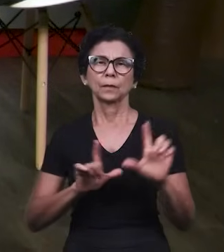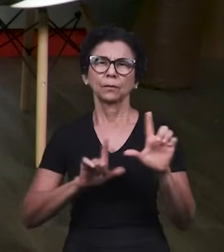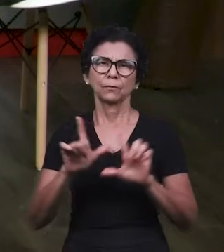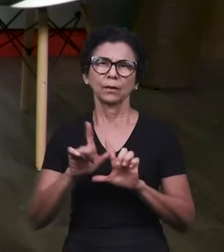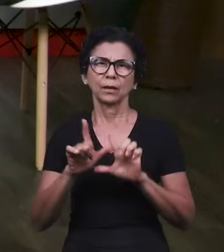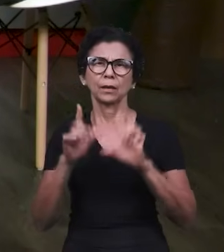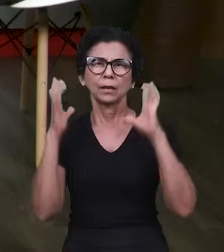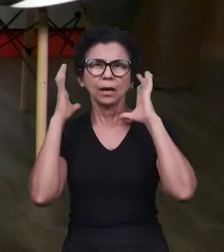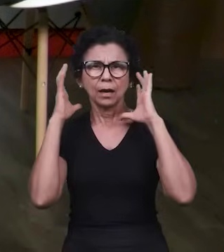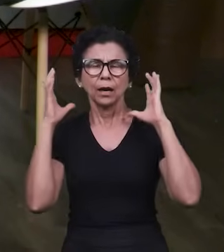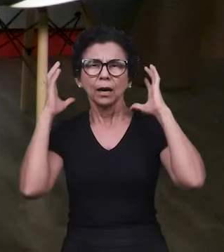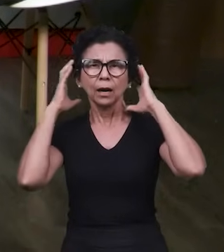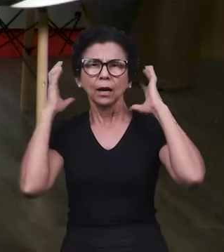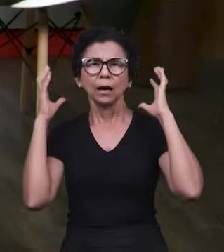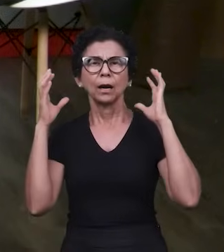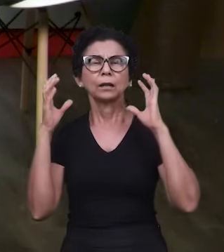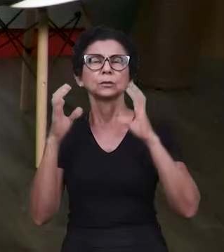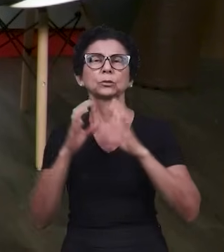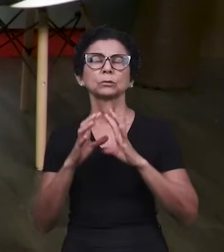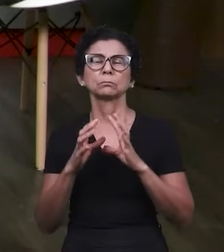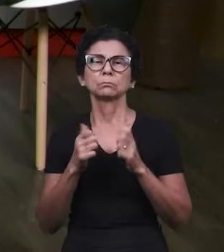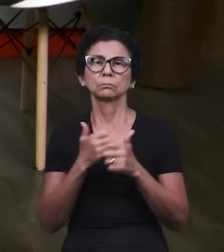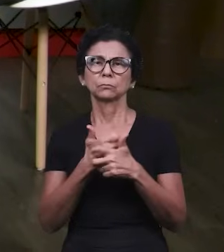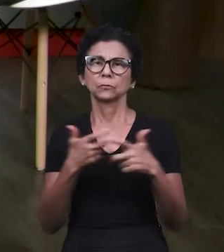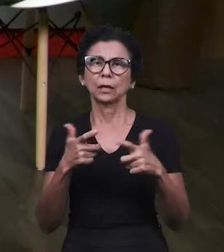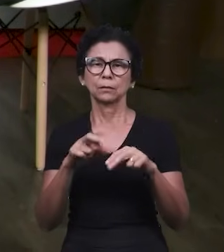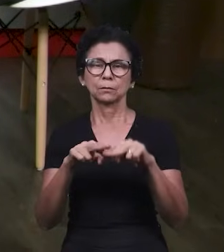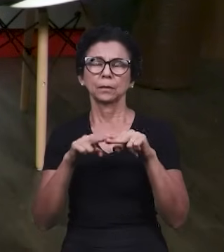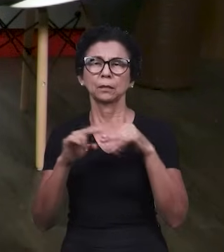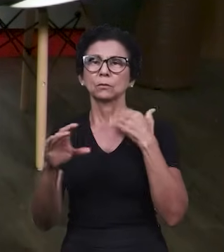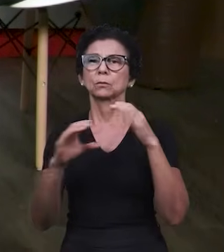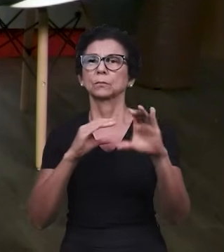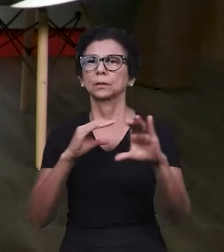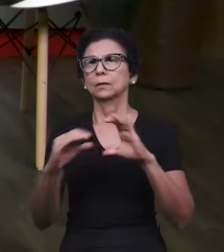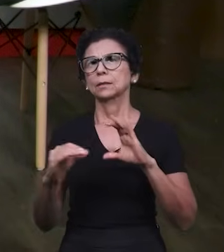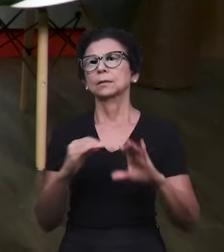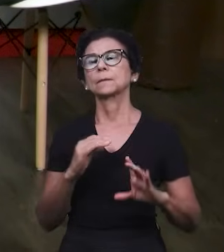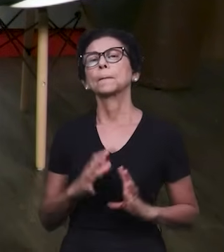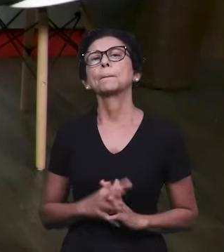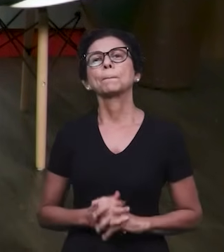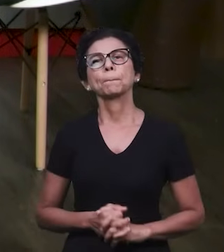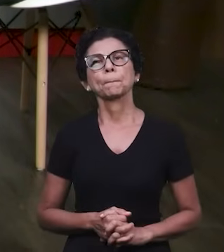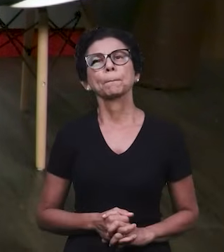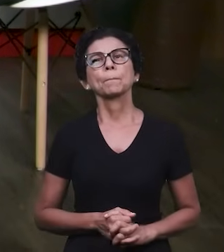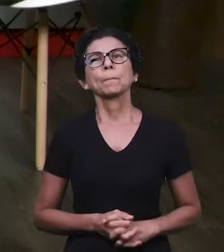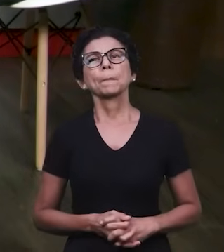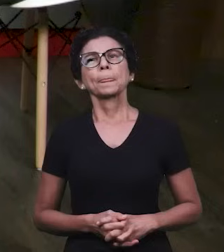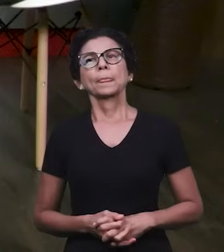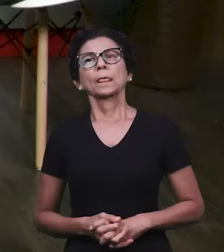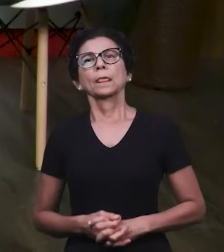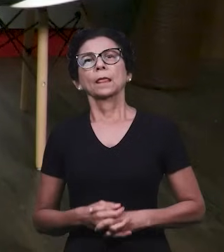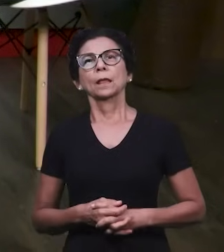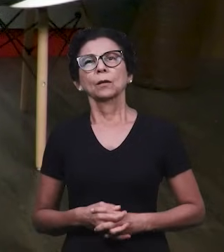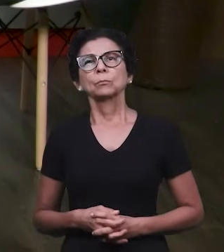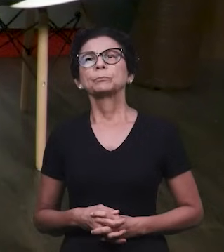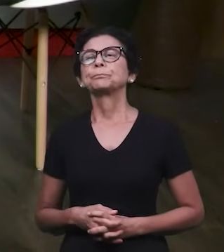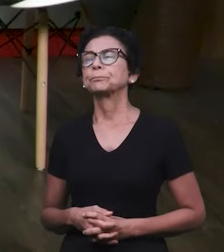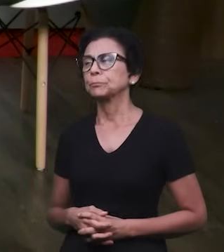função do alcance de todas as... Isso. As esse é o alcance, que somado foram alcance. Contratadas para